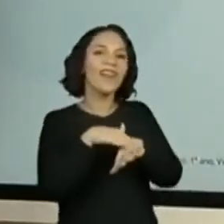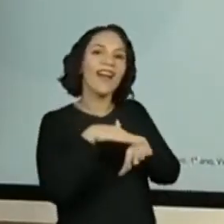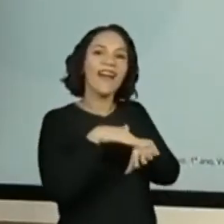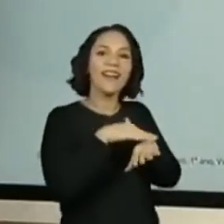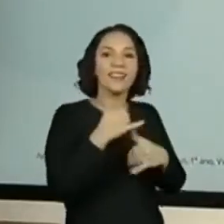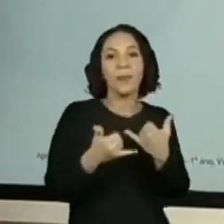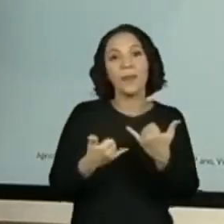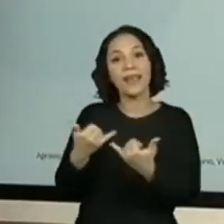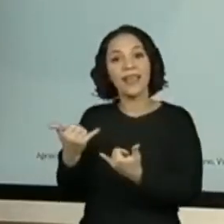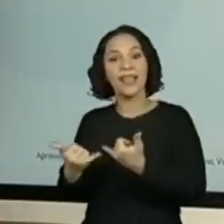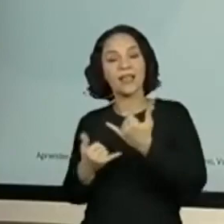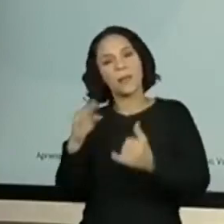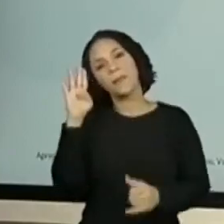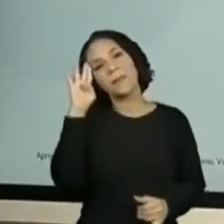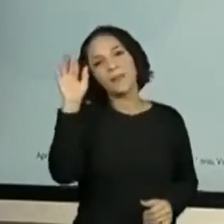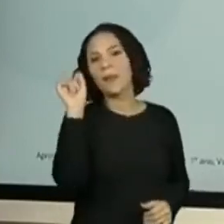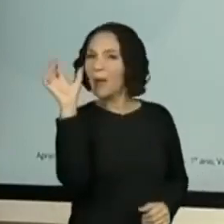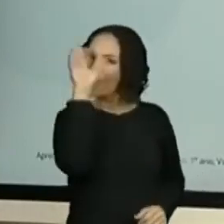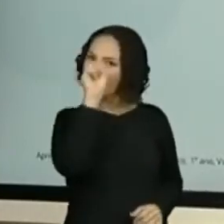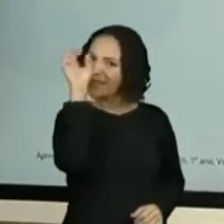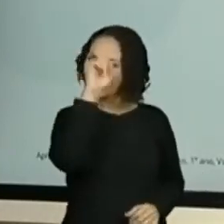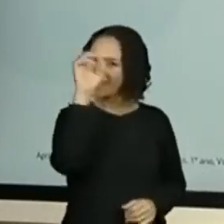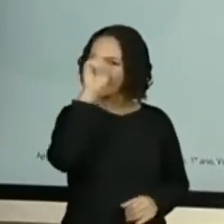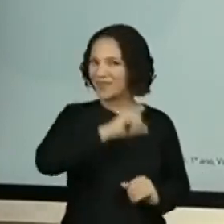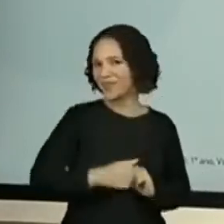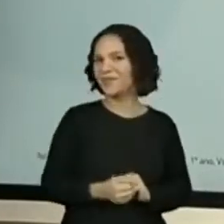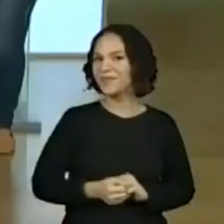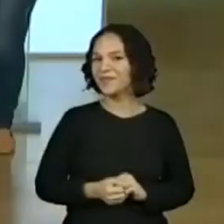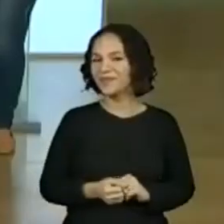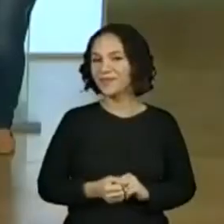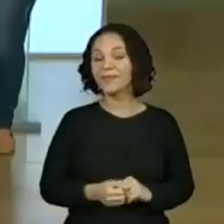e, principalmente, aprendendo. Certo,